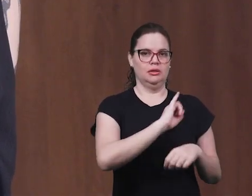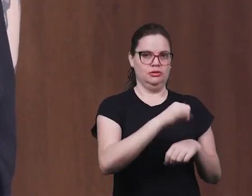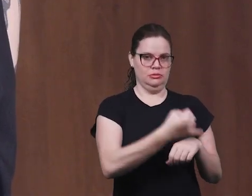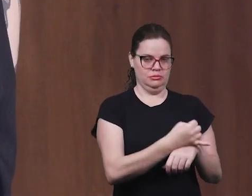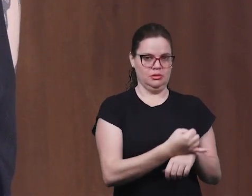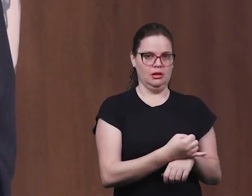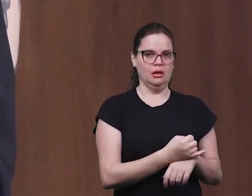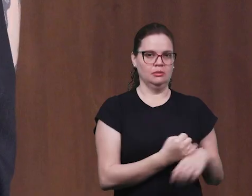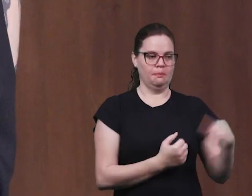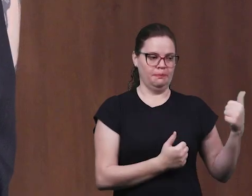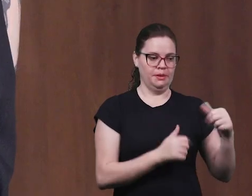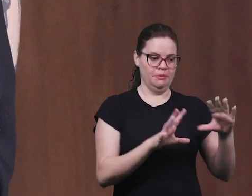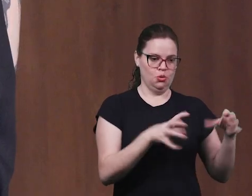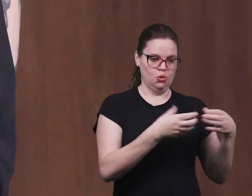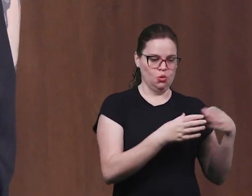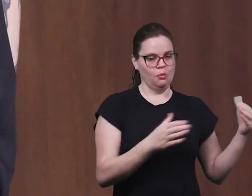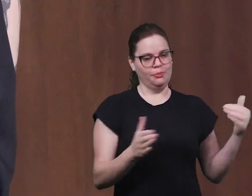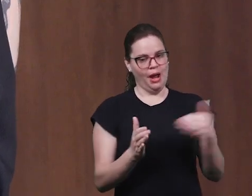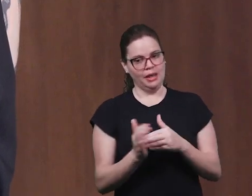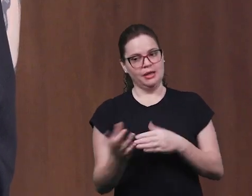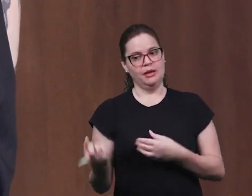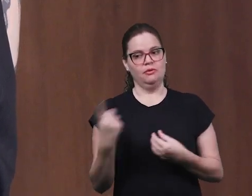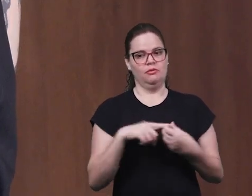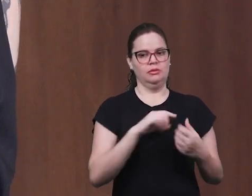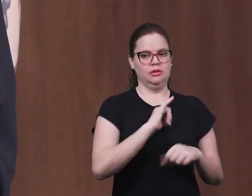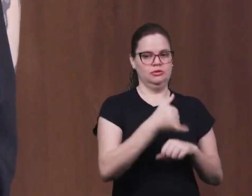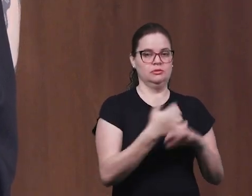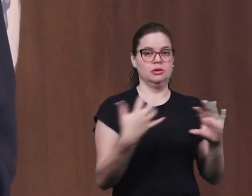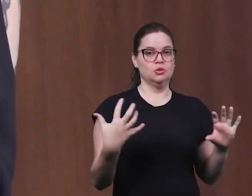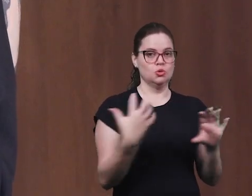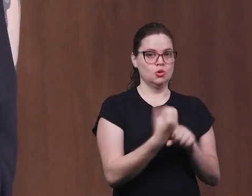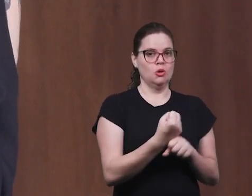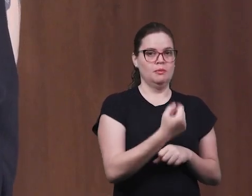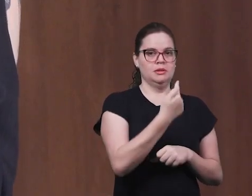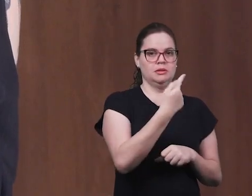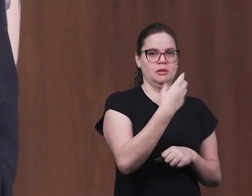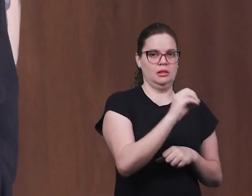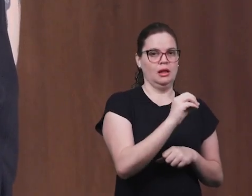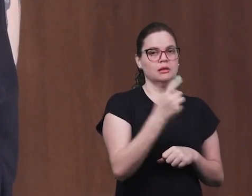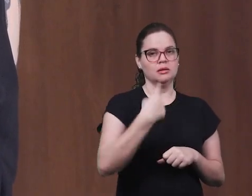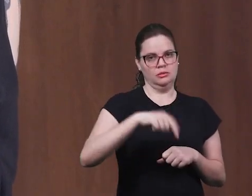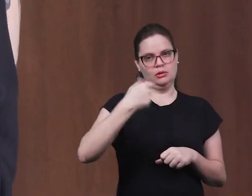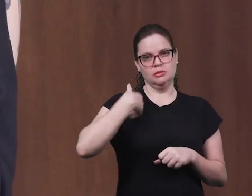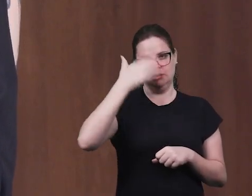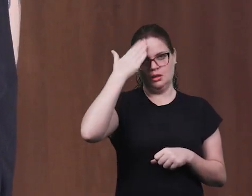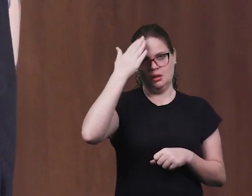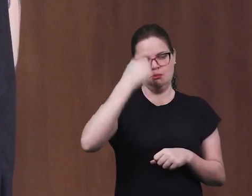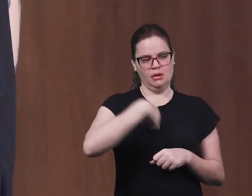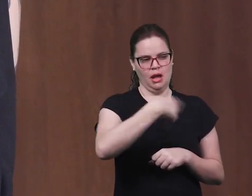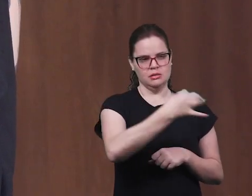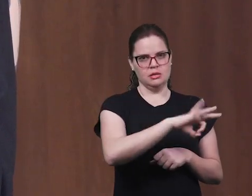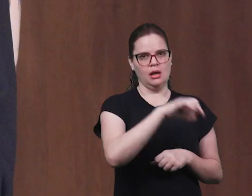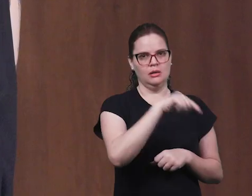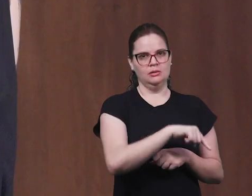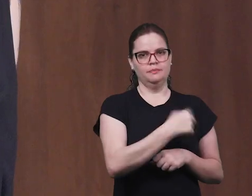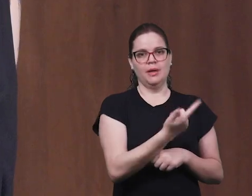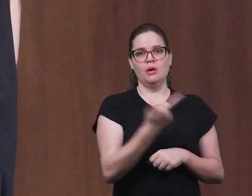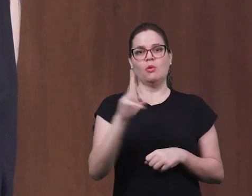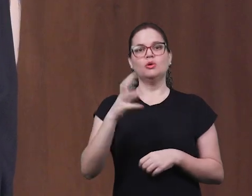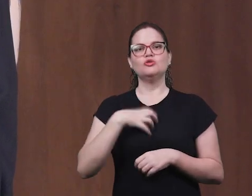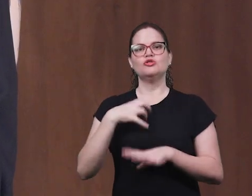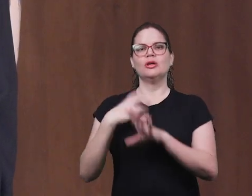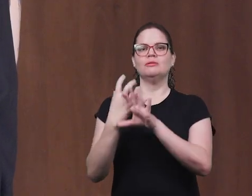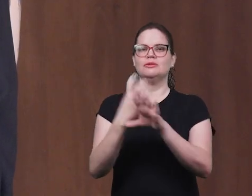textos que o pastor Gerson vai apresentar depois, que essa é a contagem correta. Mas a outra contagem é uma